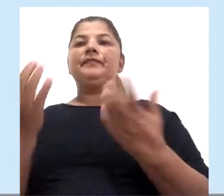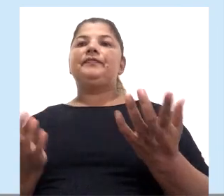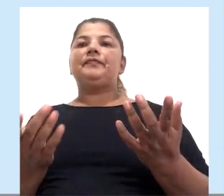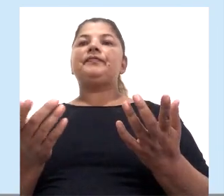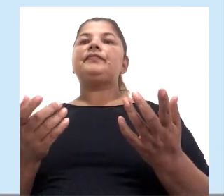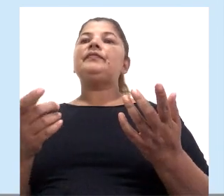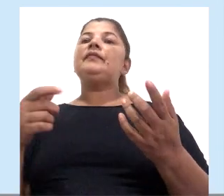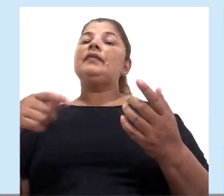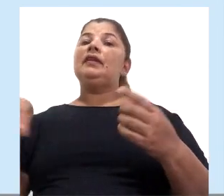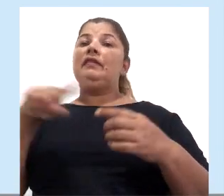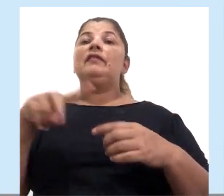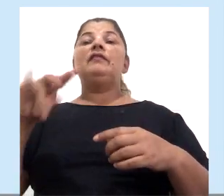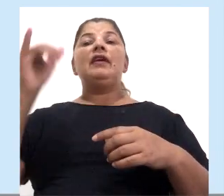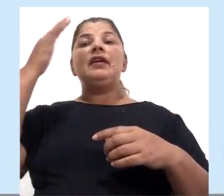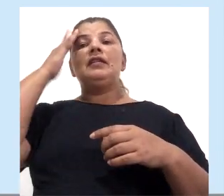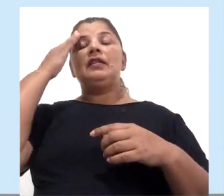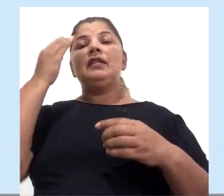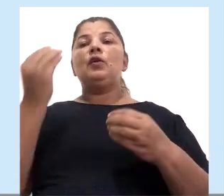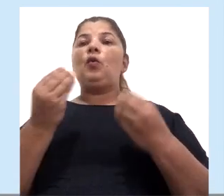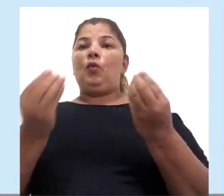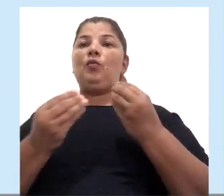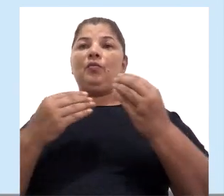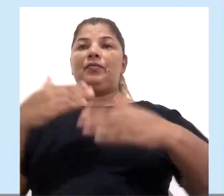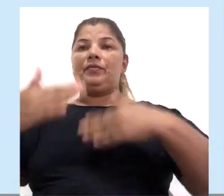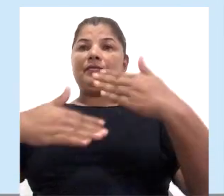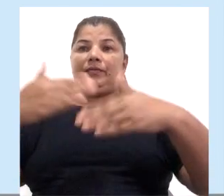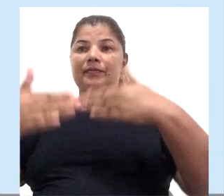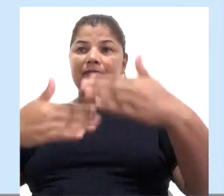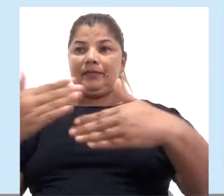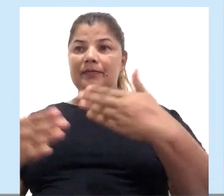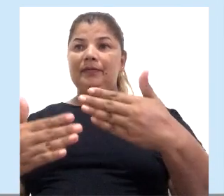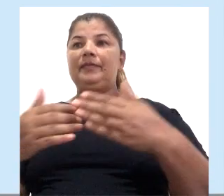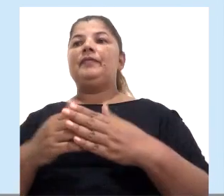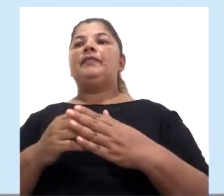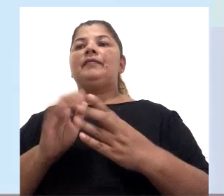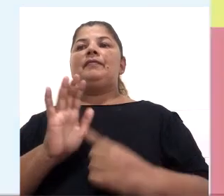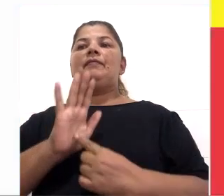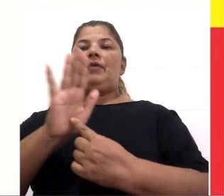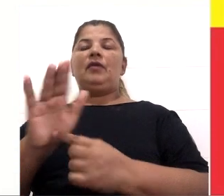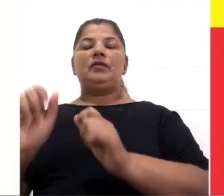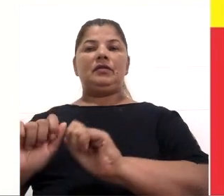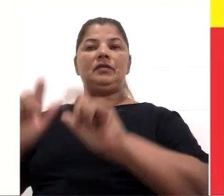gente. Ok? Mas a gente vai entender como é que isso aí vai se desenvolvendo. Olha na tela mais uma vez.